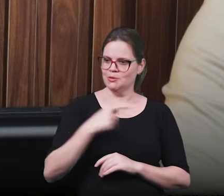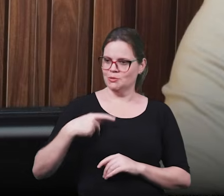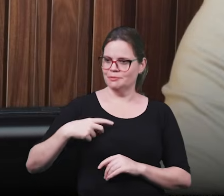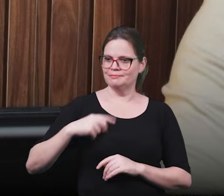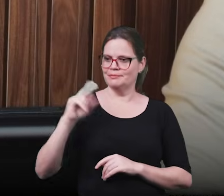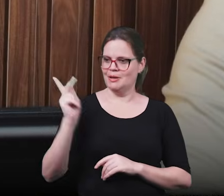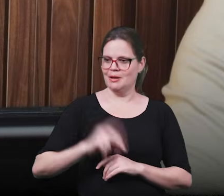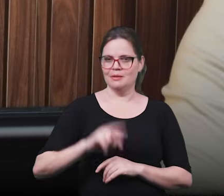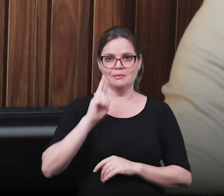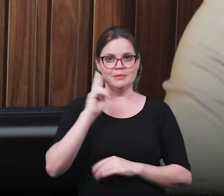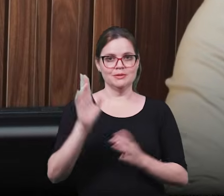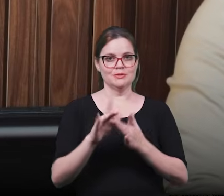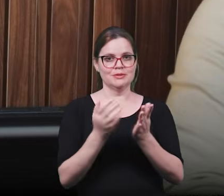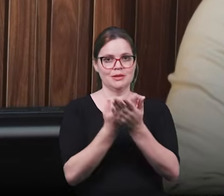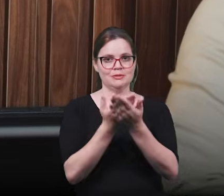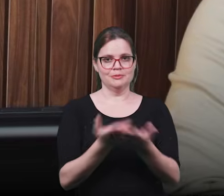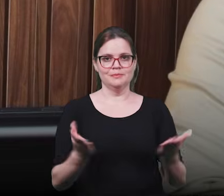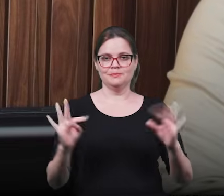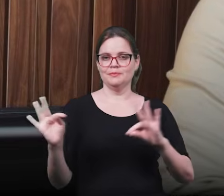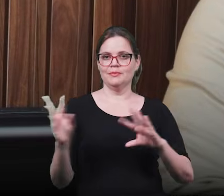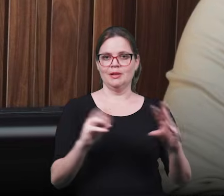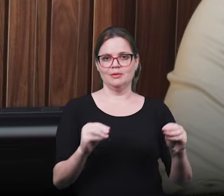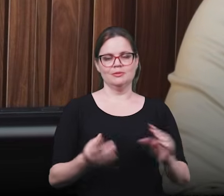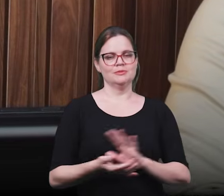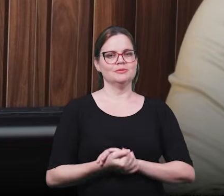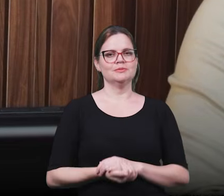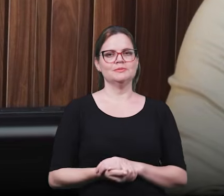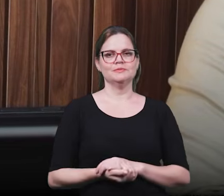Lauro. Paz do Senhor, pastor Fábio, pastor André e a